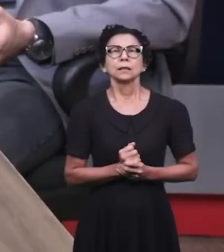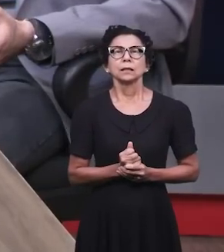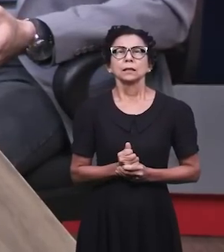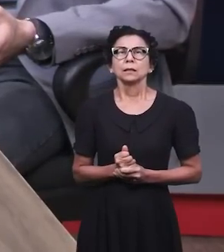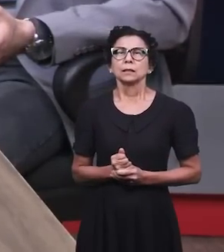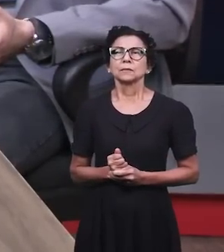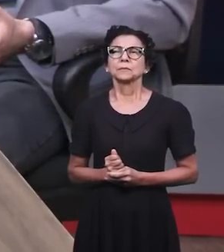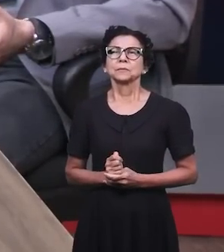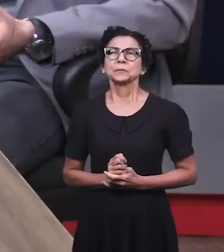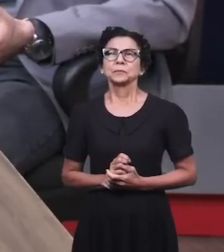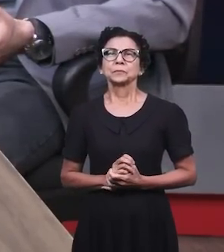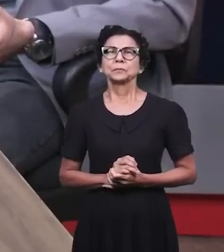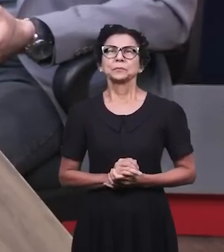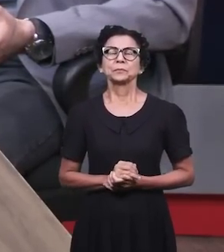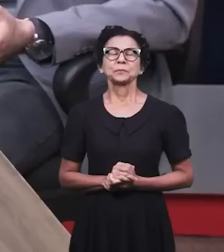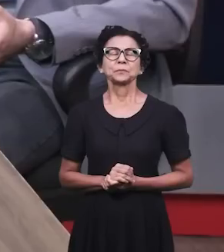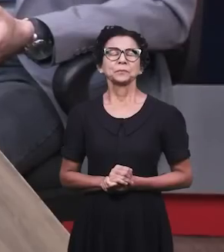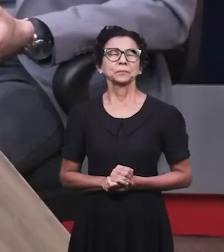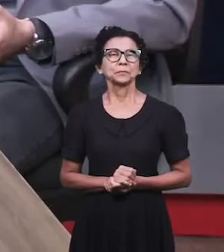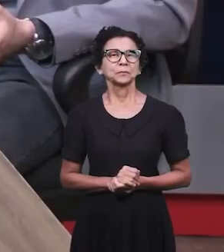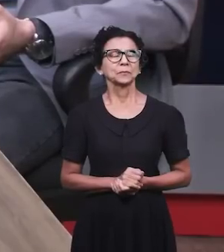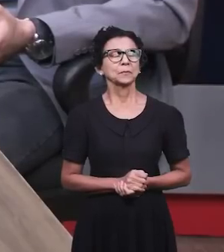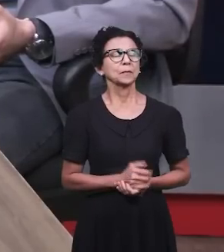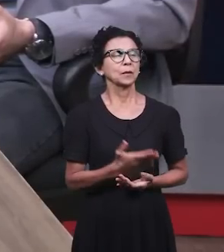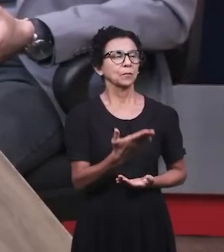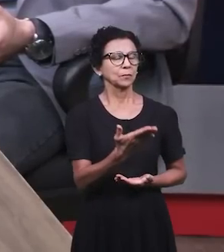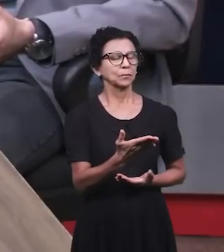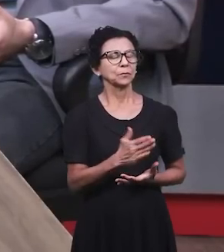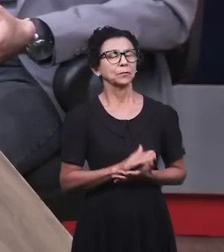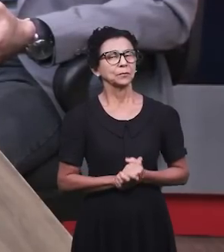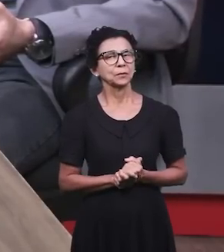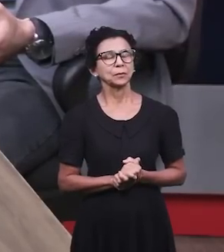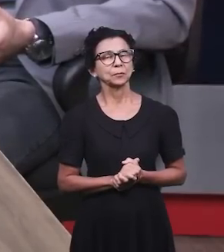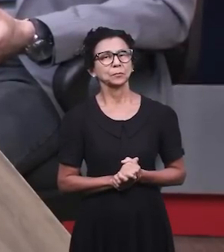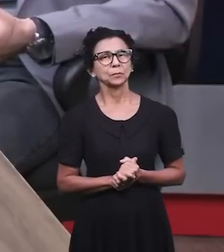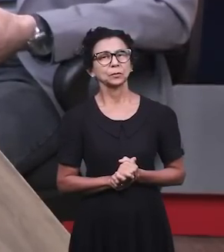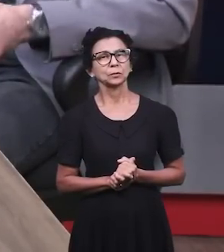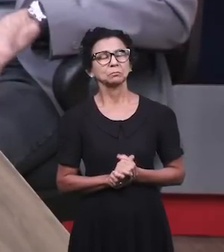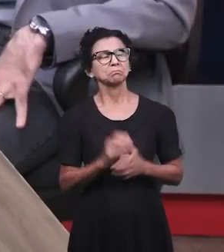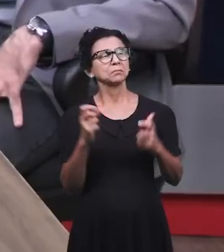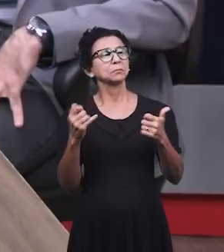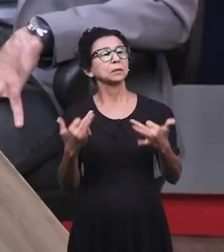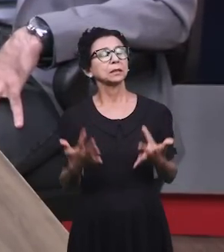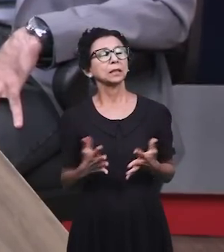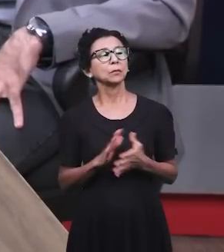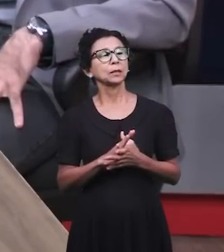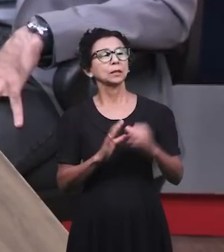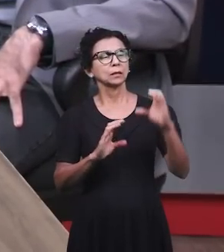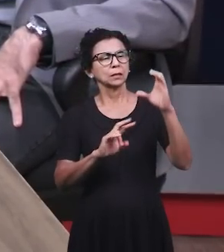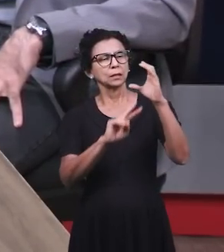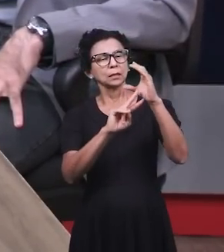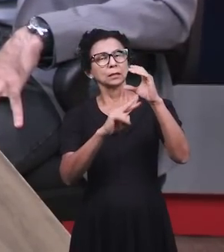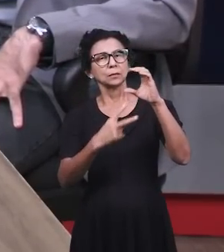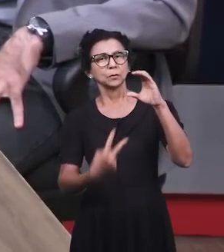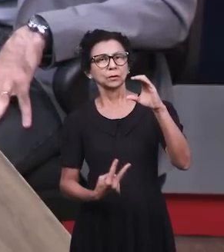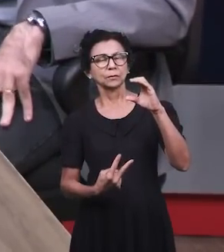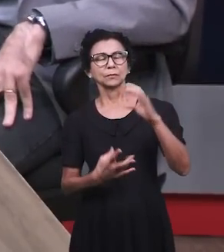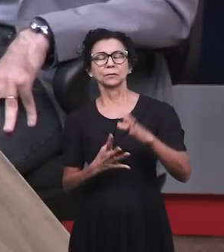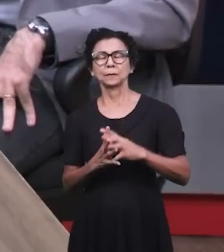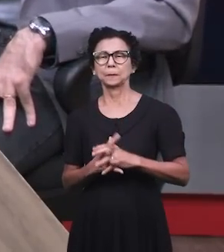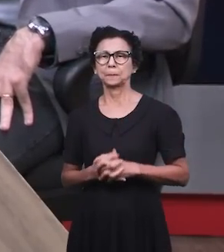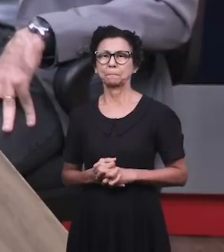nada melhor do que o professor Marcos Saúde falar o que é criptografia. Professor. Muito